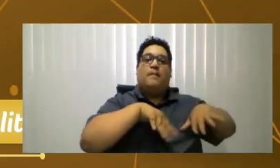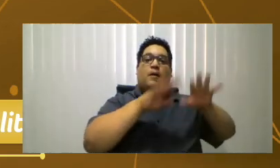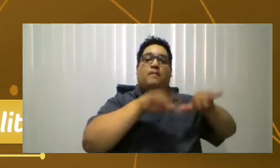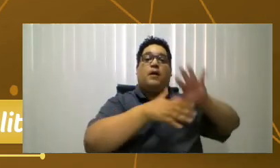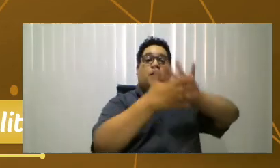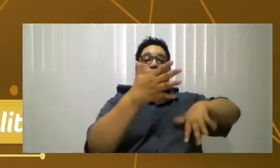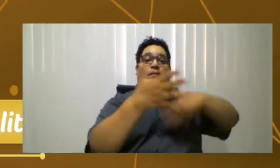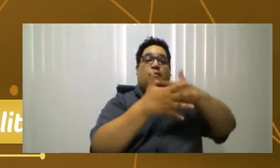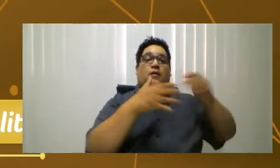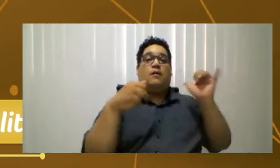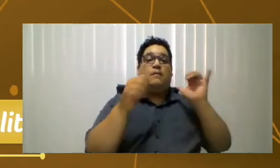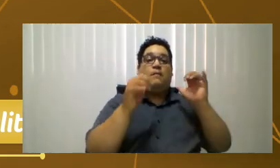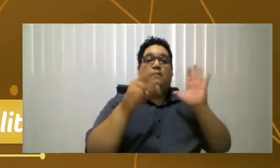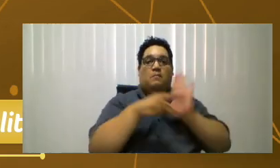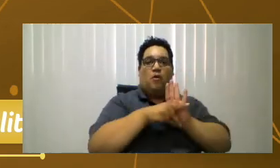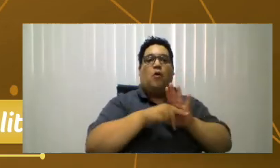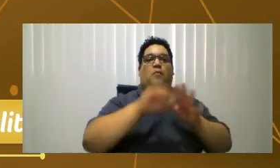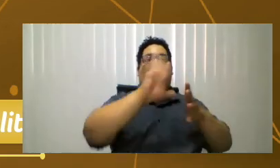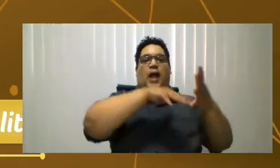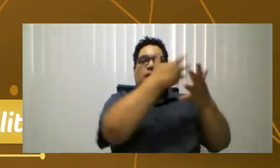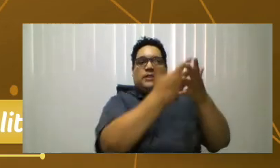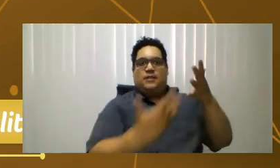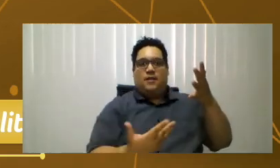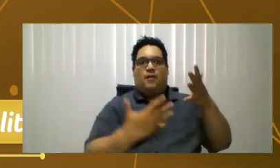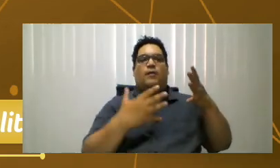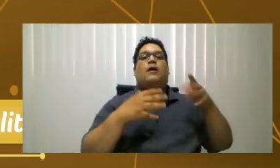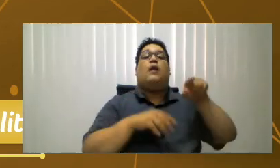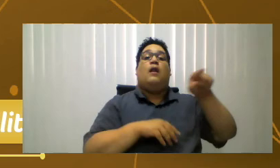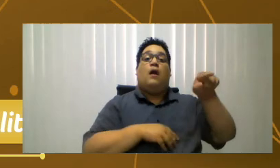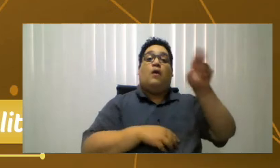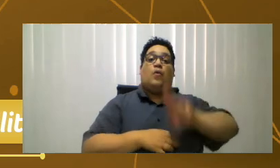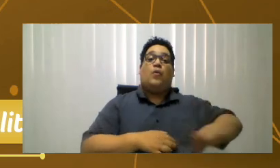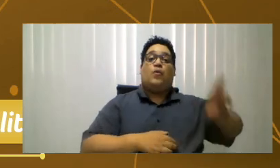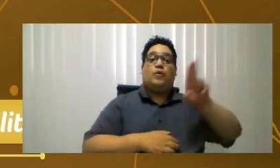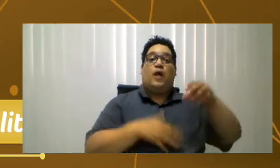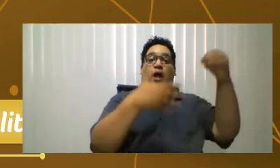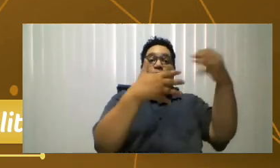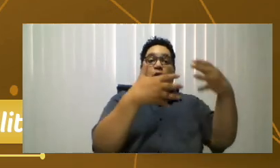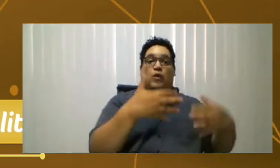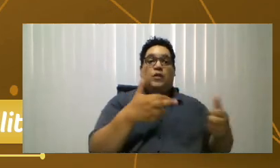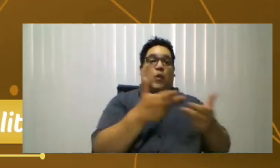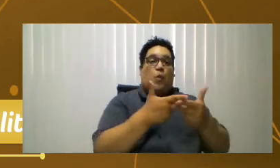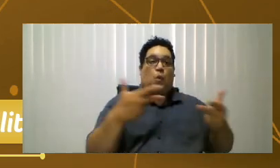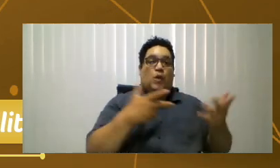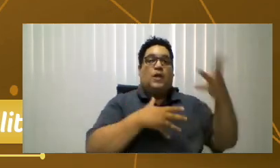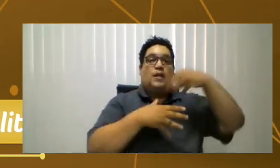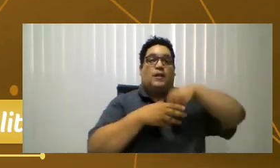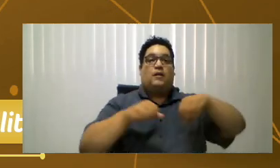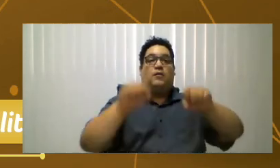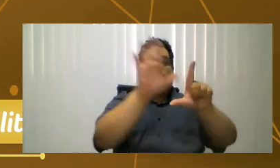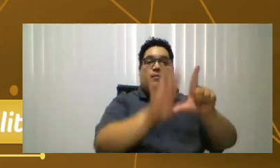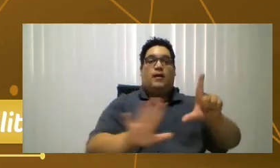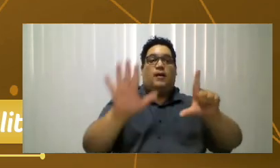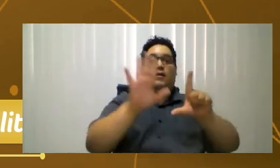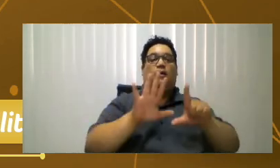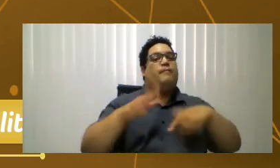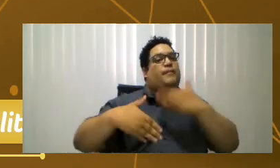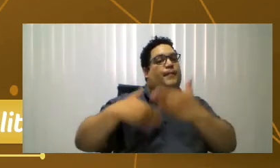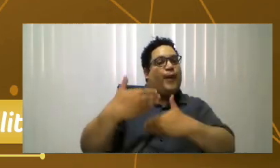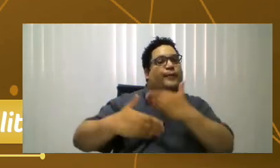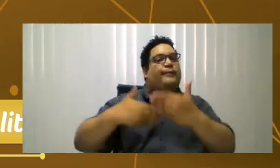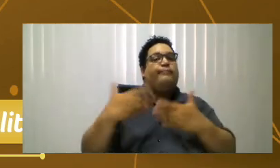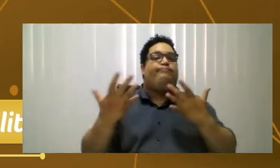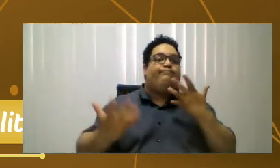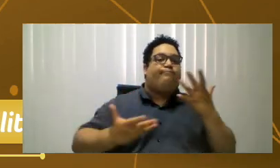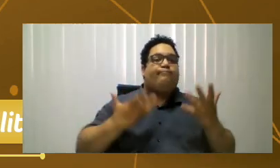planilha de Excel, e aí a gente carrega através do Excel, a gente faz a atualização desse painel. Então, é um processo mais, assim, vamos